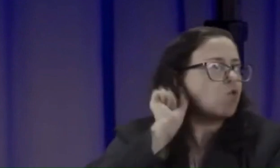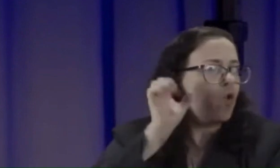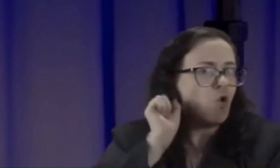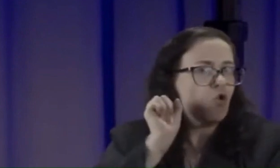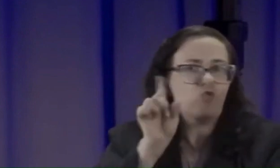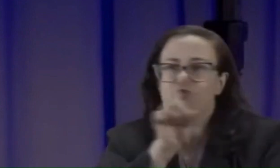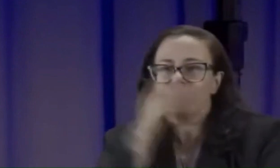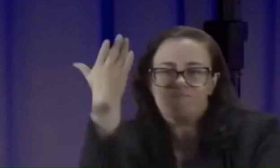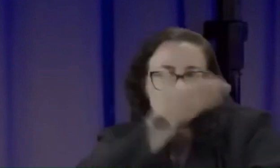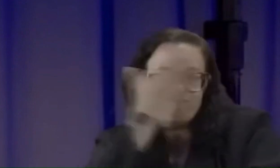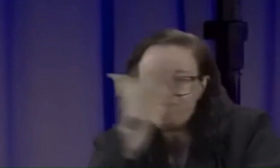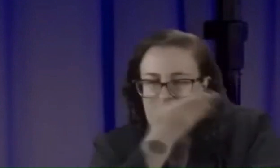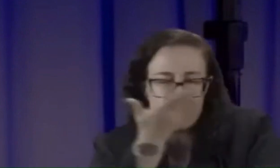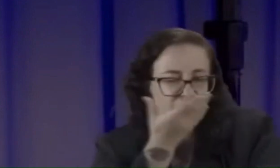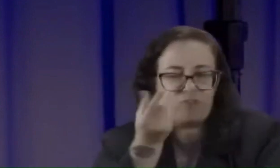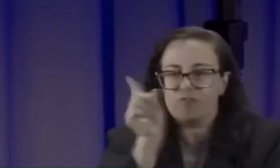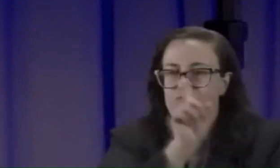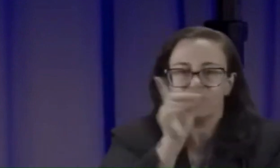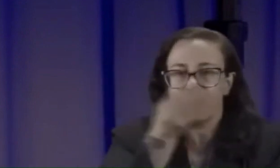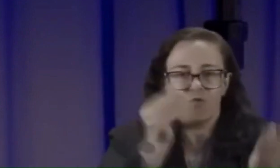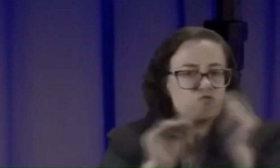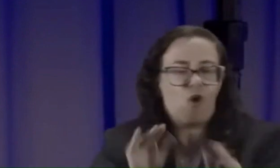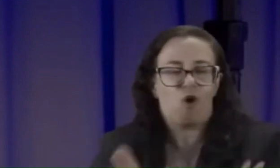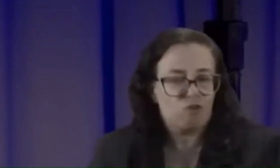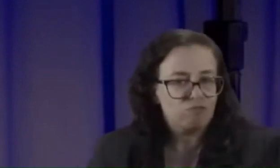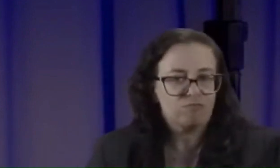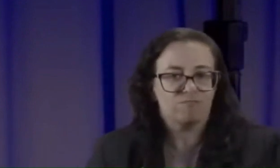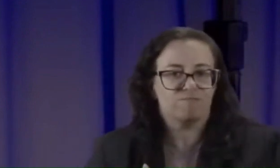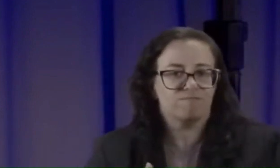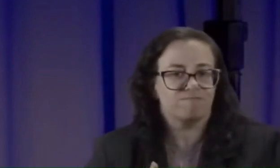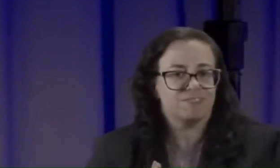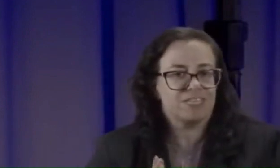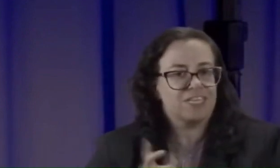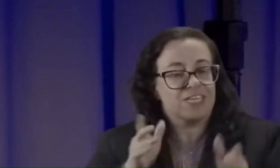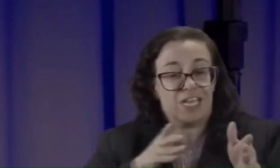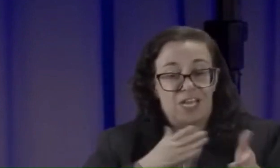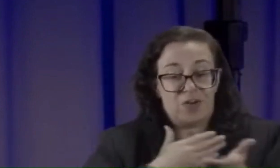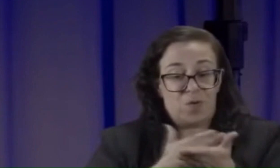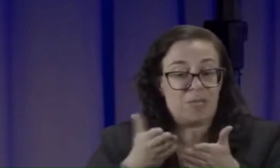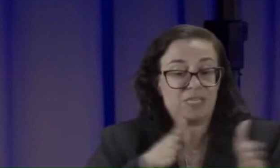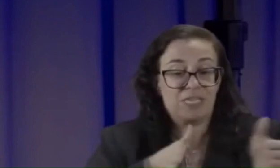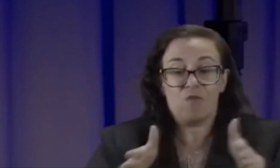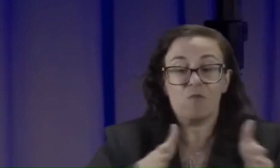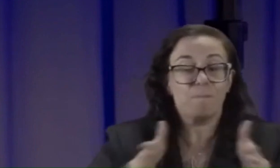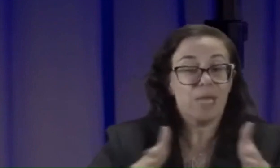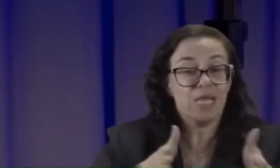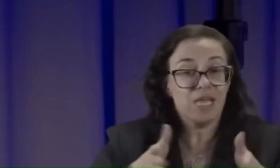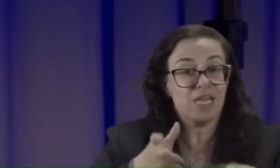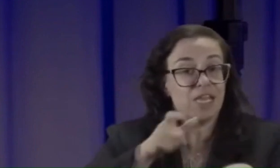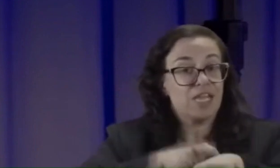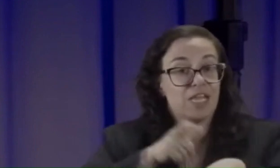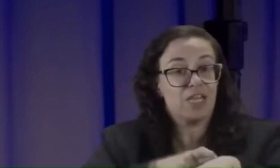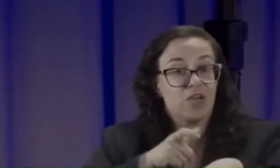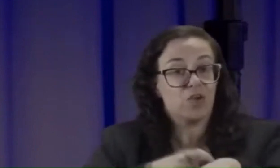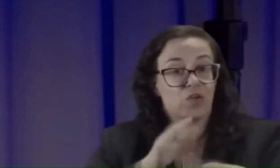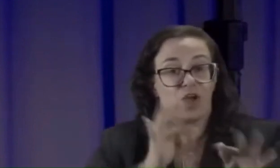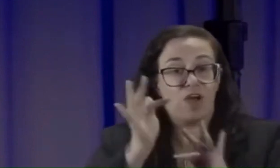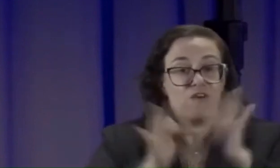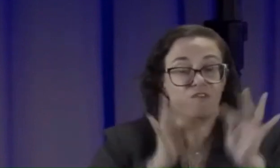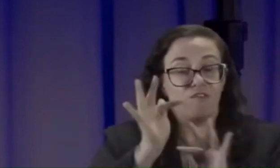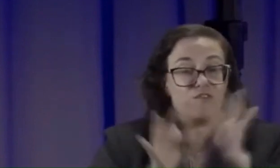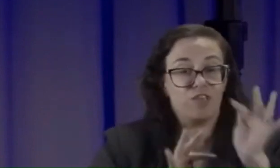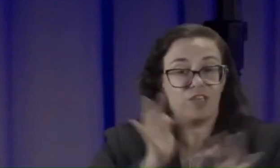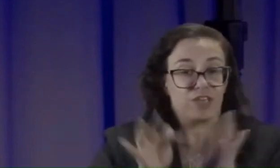não toco. Entrava-se no período da física quântica, ou da